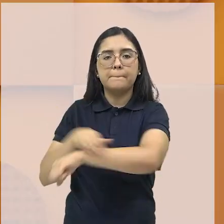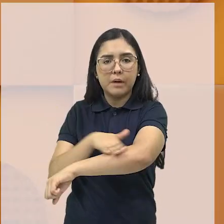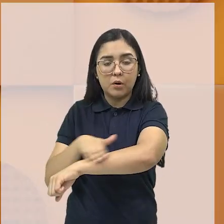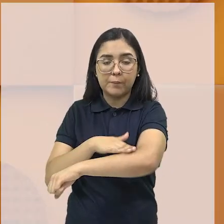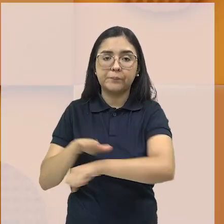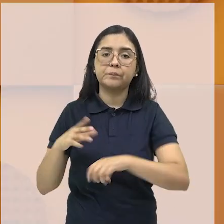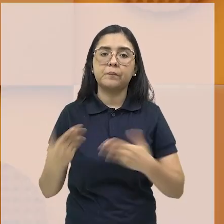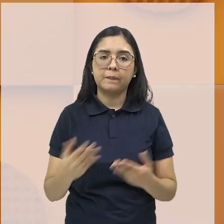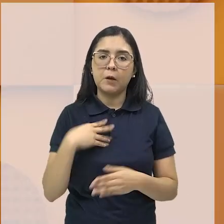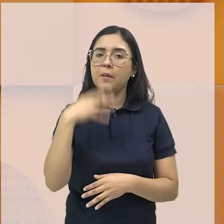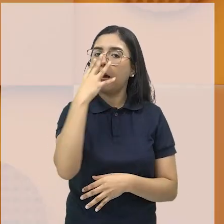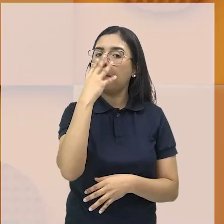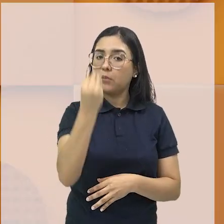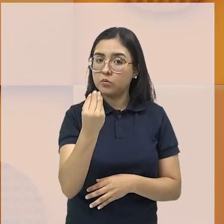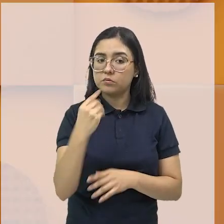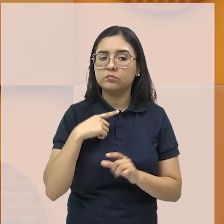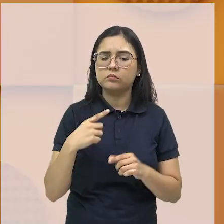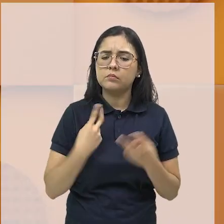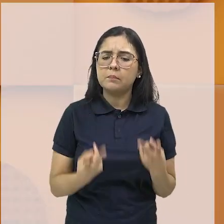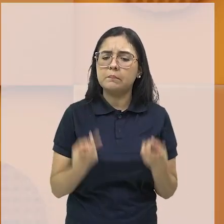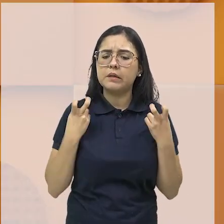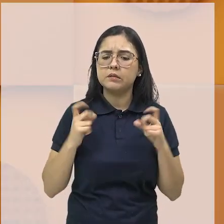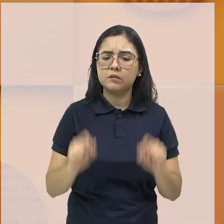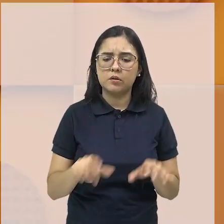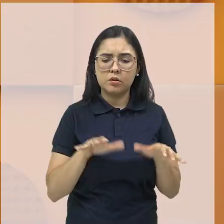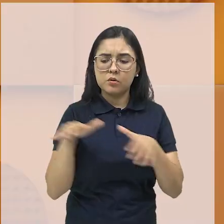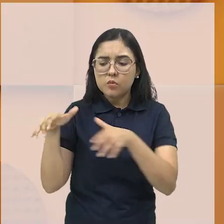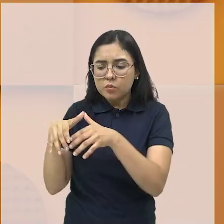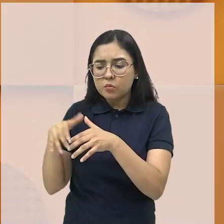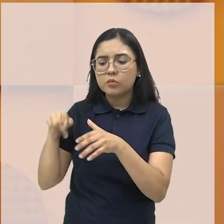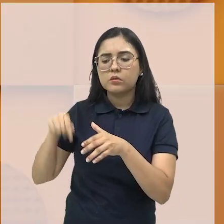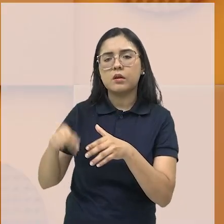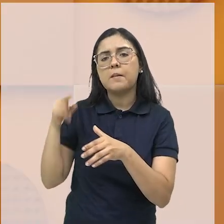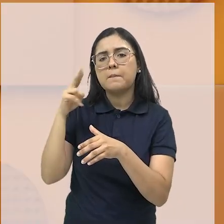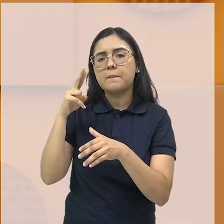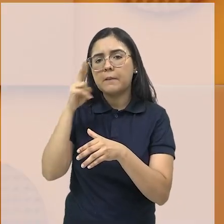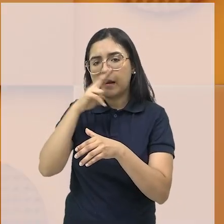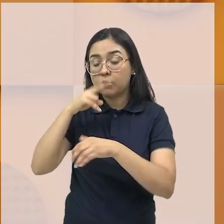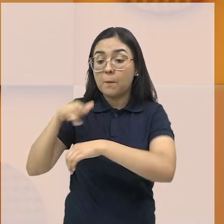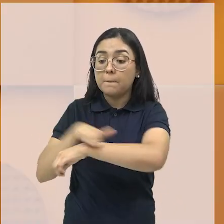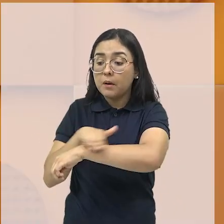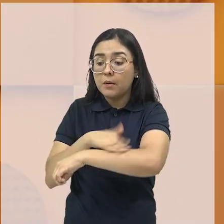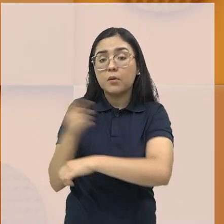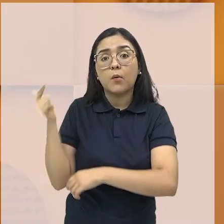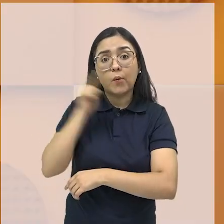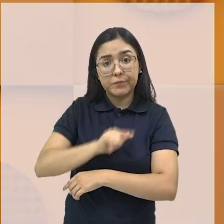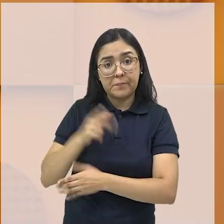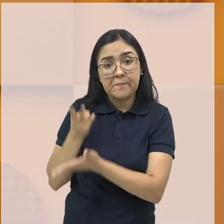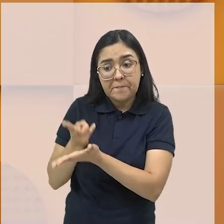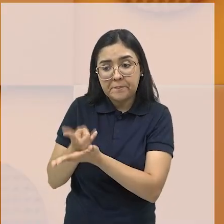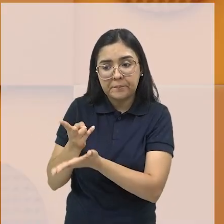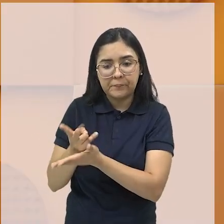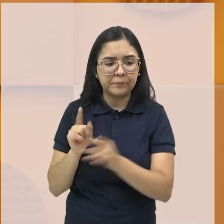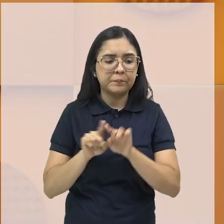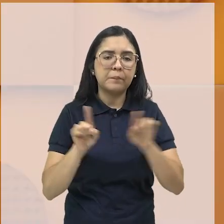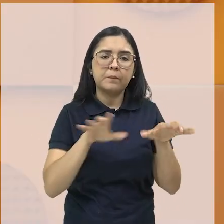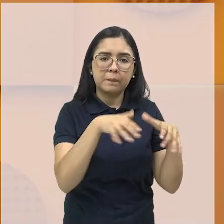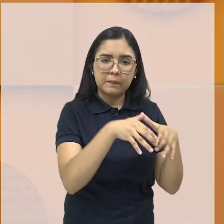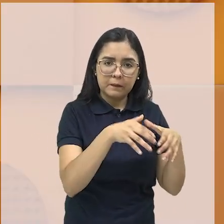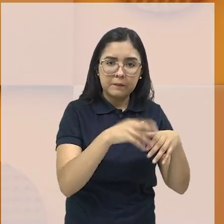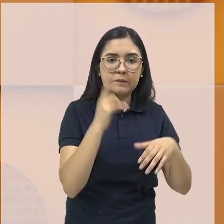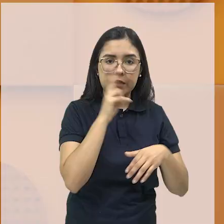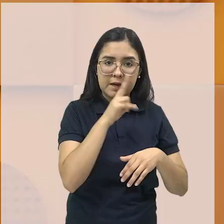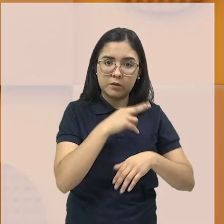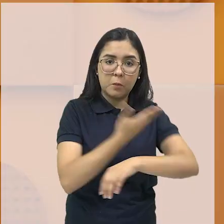se passando, percebe-se que os ratos marrons, eles conseguem, né, se manter, enquanto os ratos